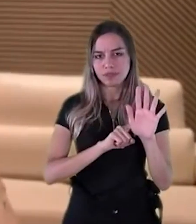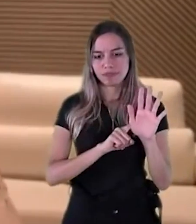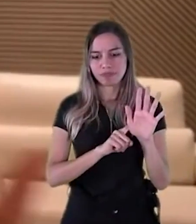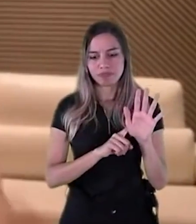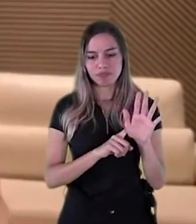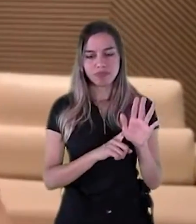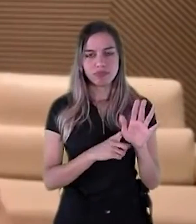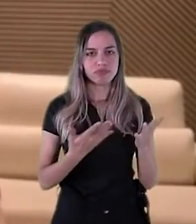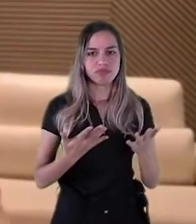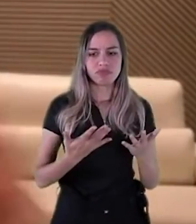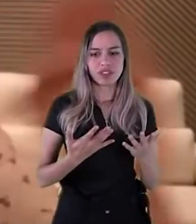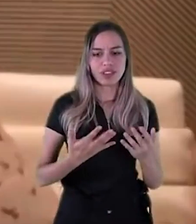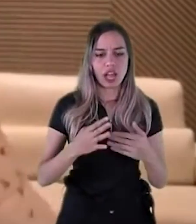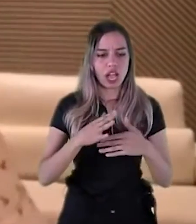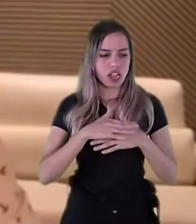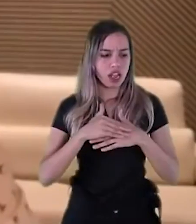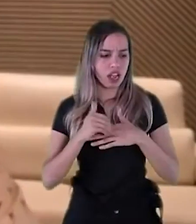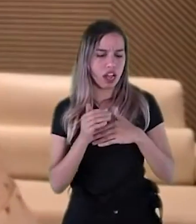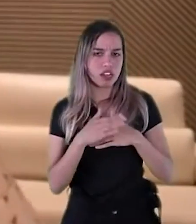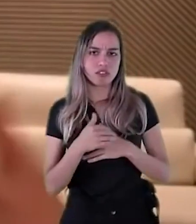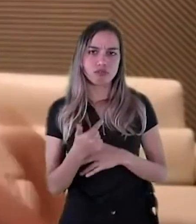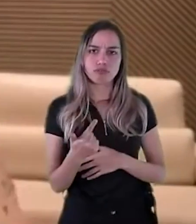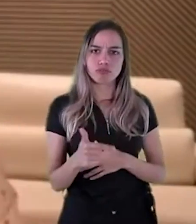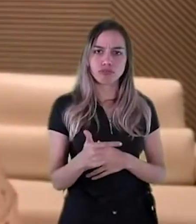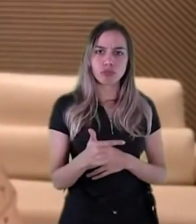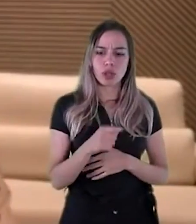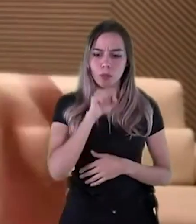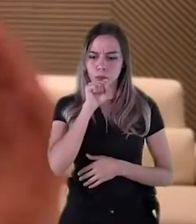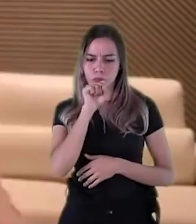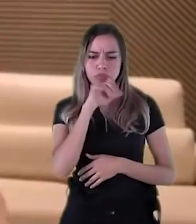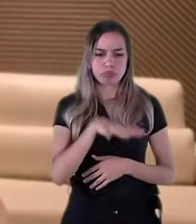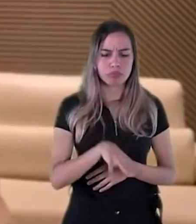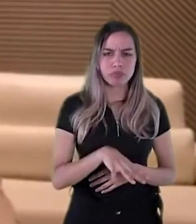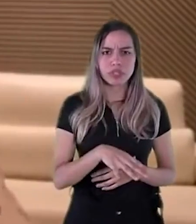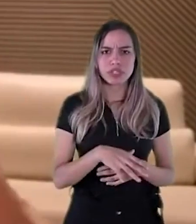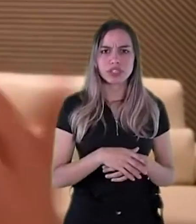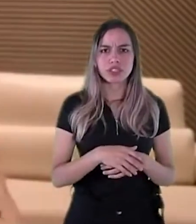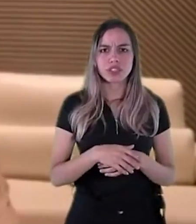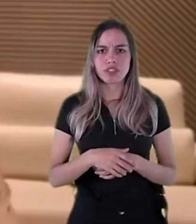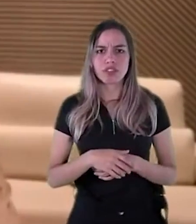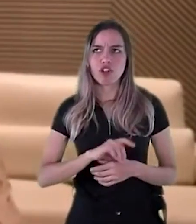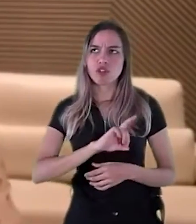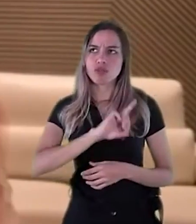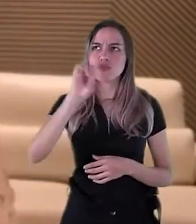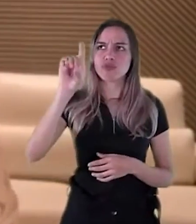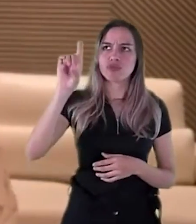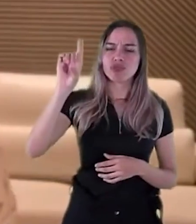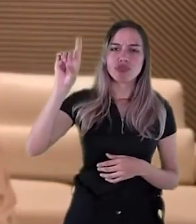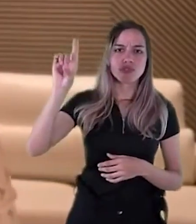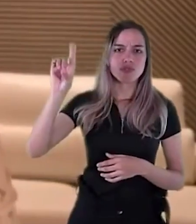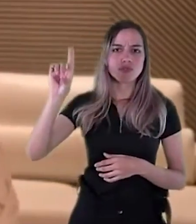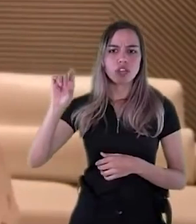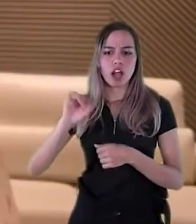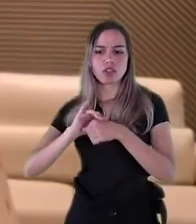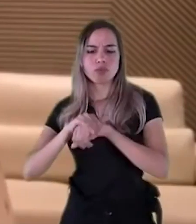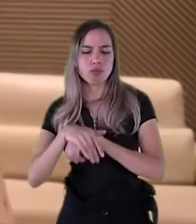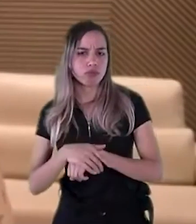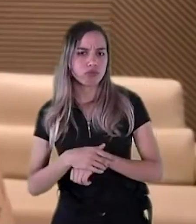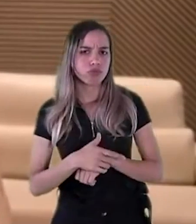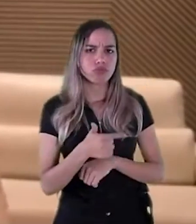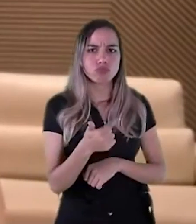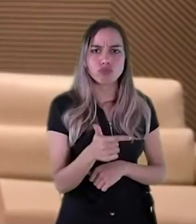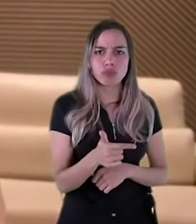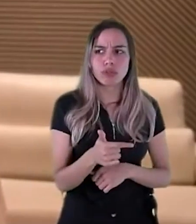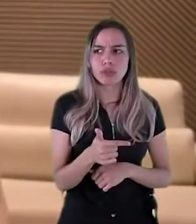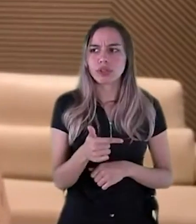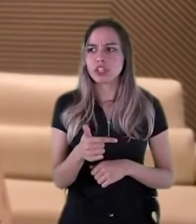pode beber, já não pode fumar, cuspir já não pode, a noite esfriou, o dia não veio, o bonde não veio, o riso não veio a